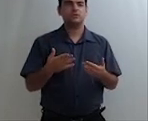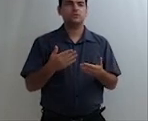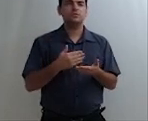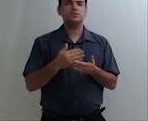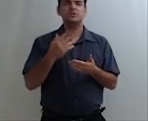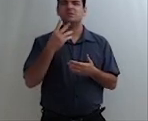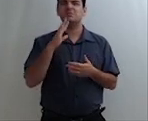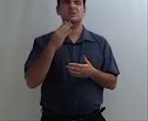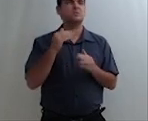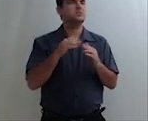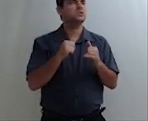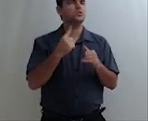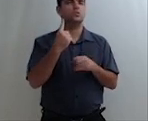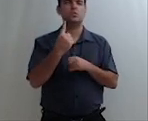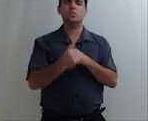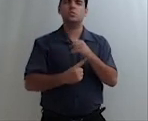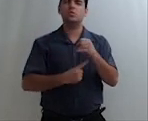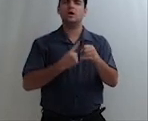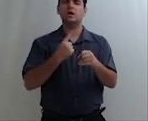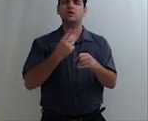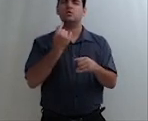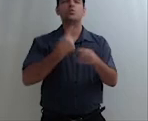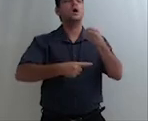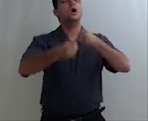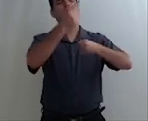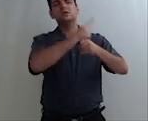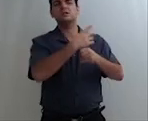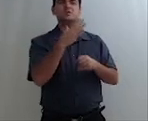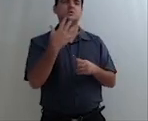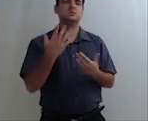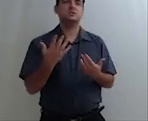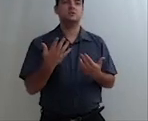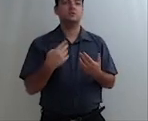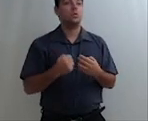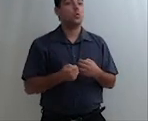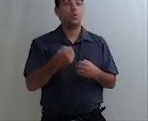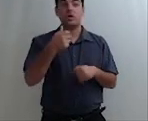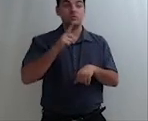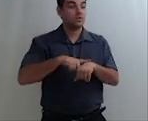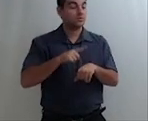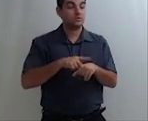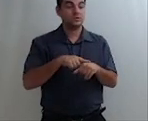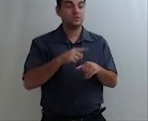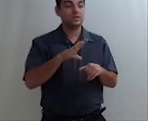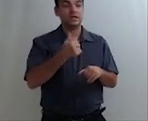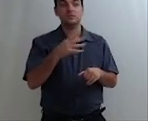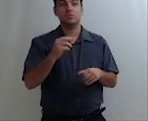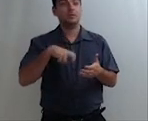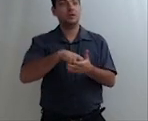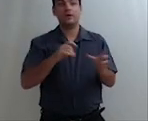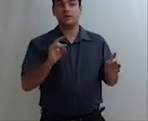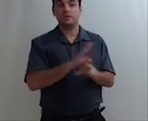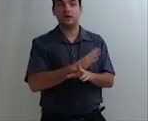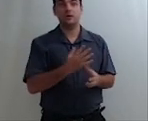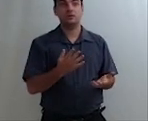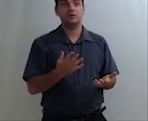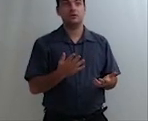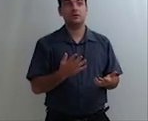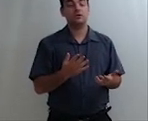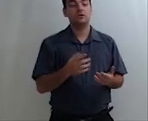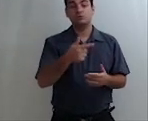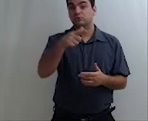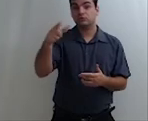pouco atrás então deu tempo de concluir ação penal os menores vão depor